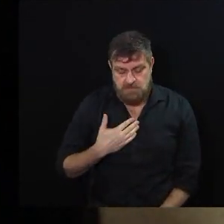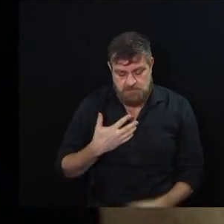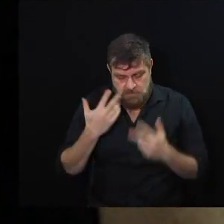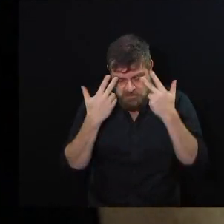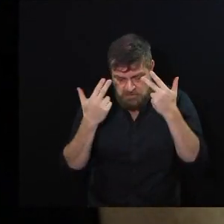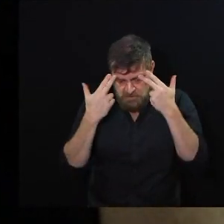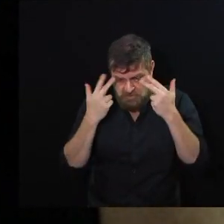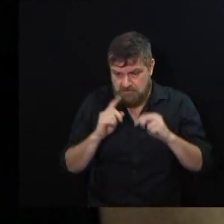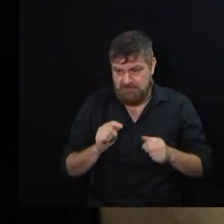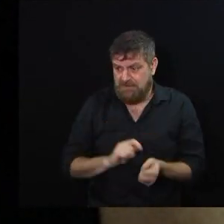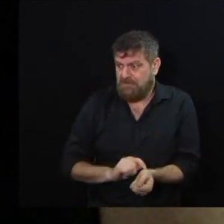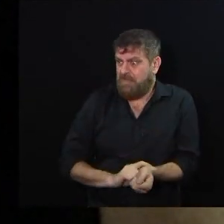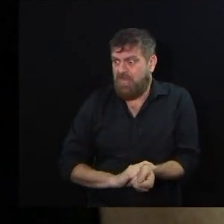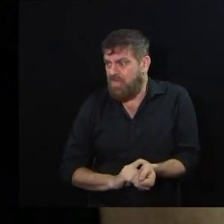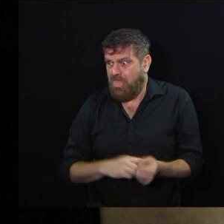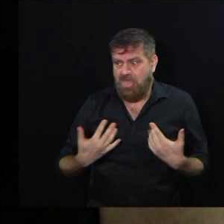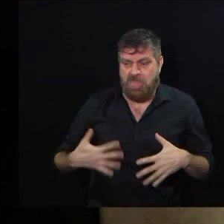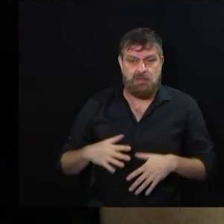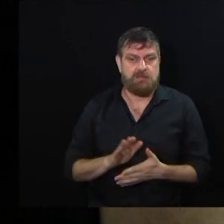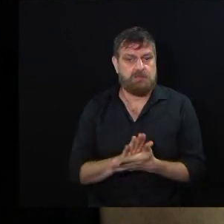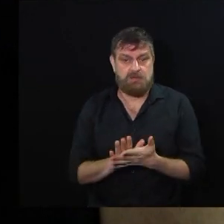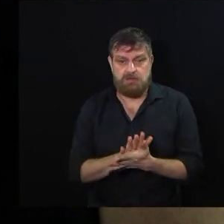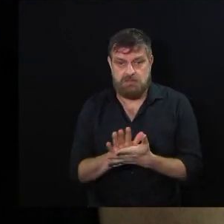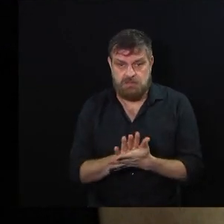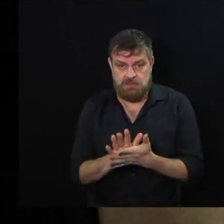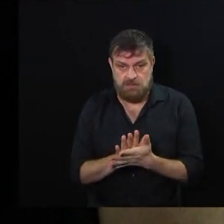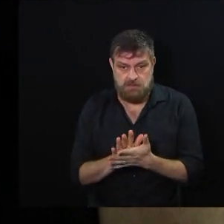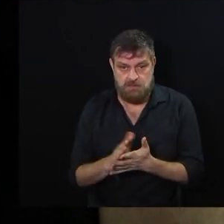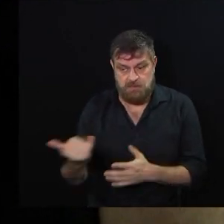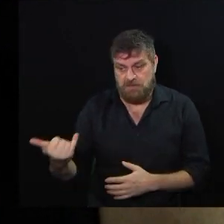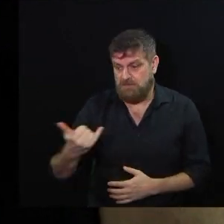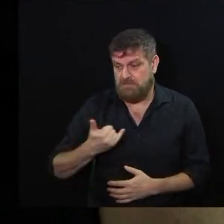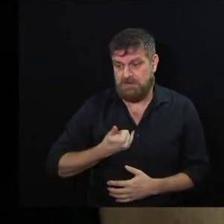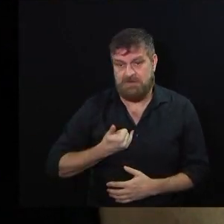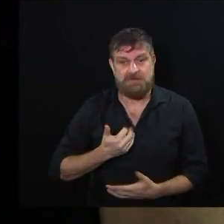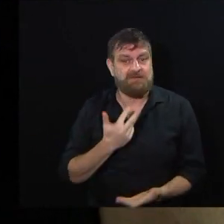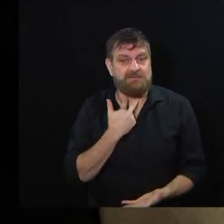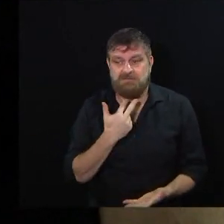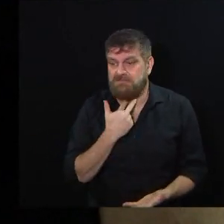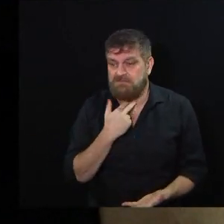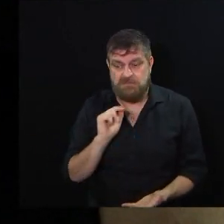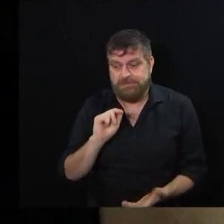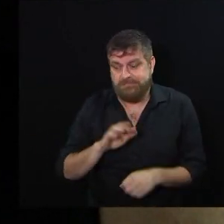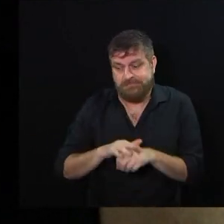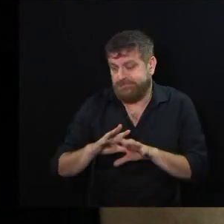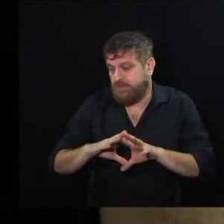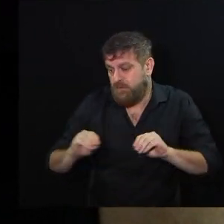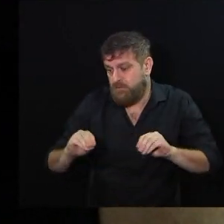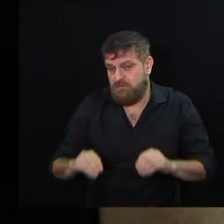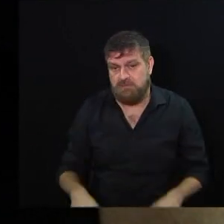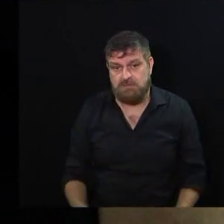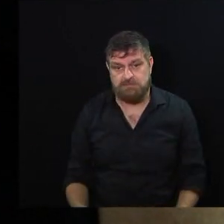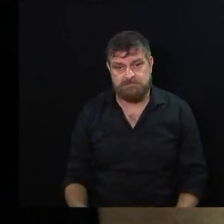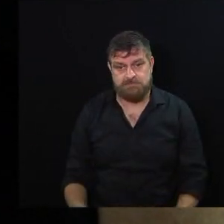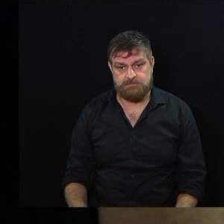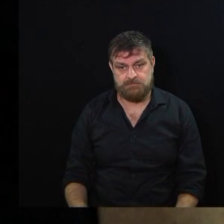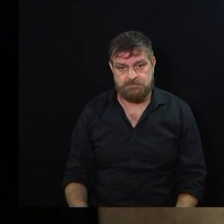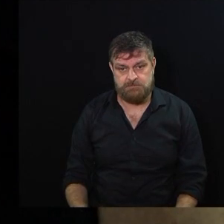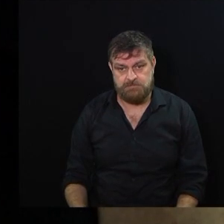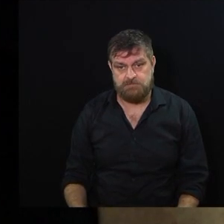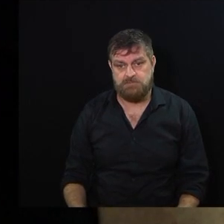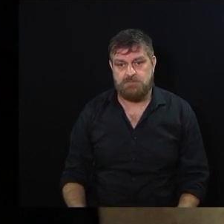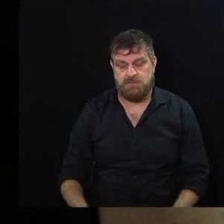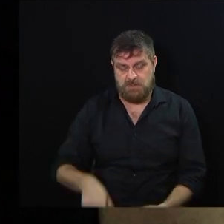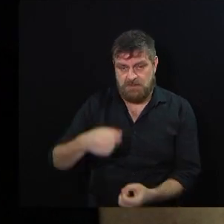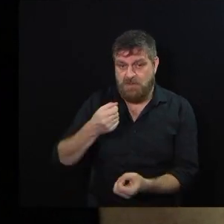nada. Então, agora ele falou assim, que não tinha mais jeito, né? Só que assim, ele me deu químio forte para tomar,